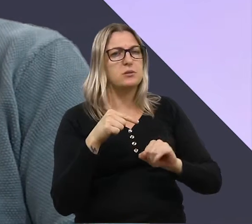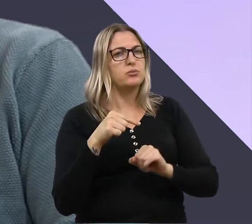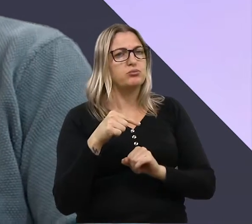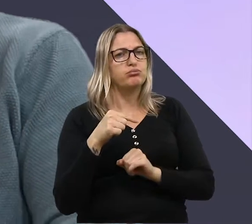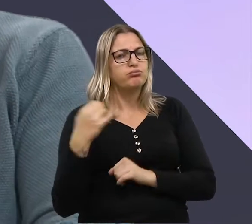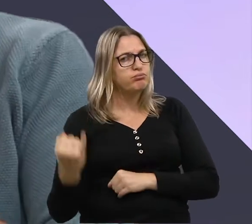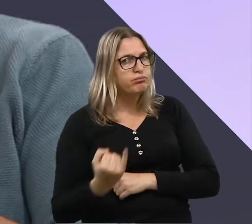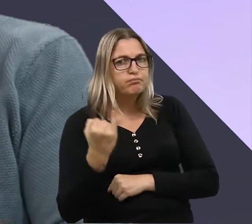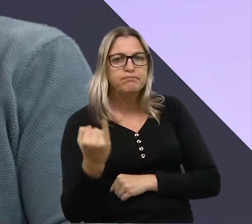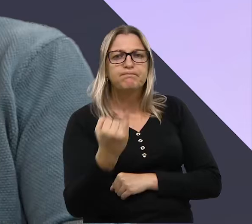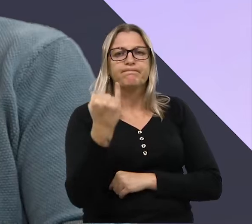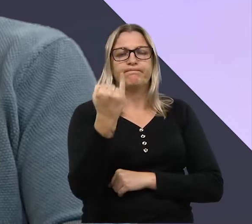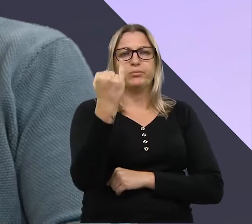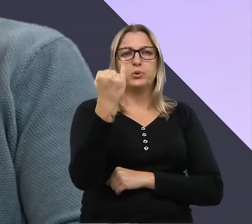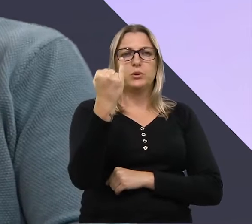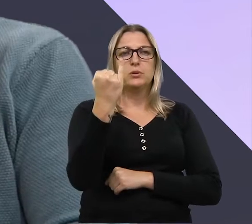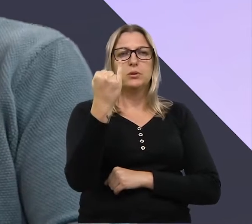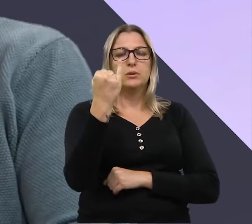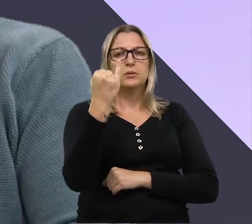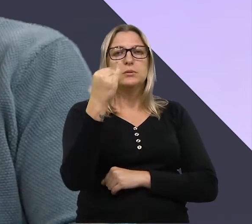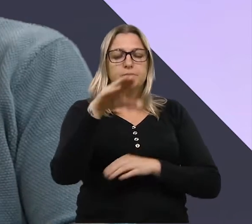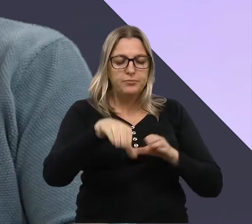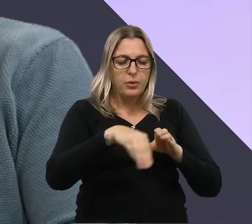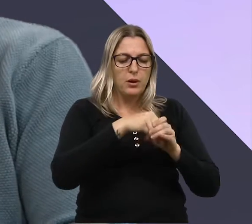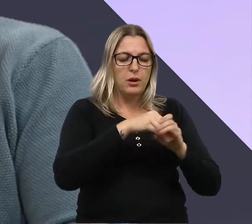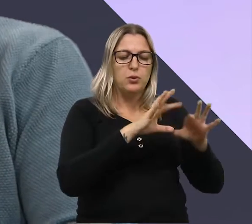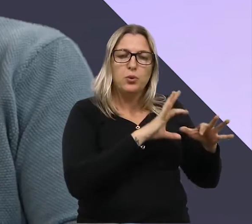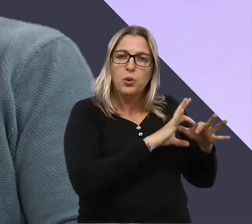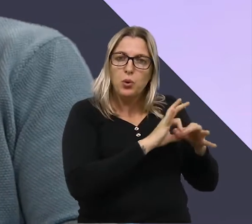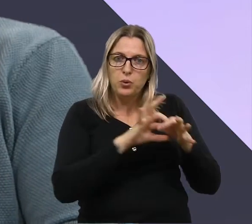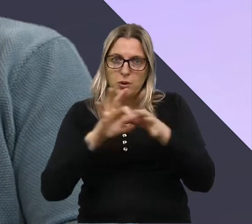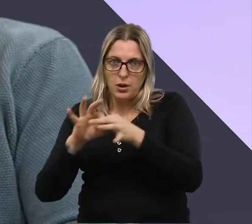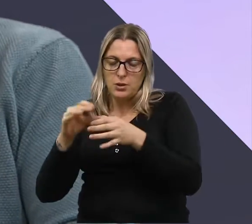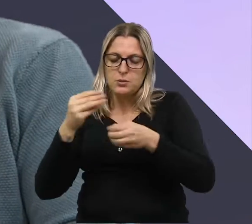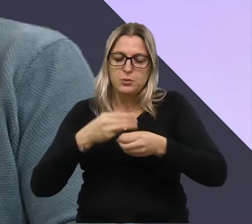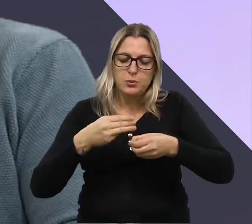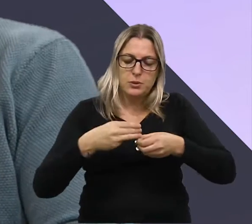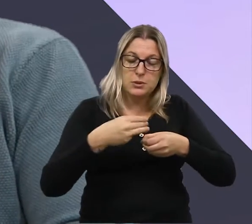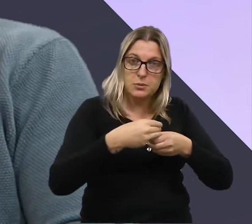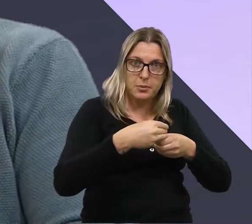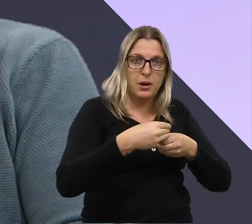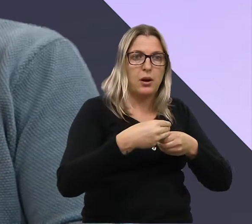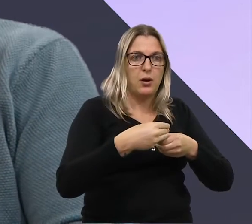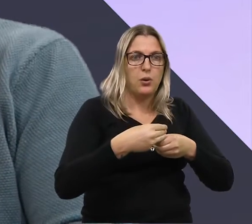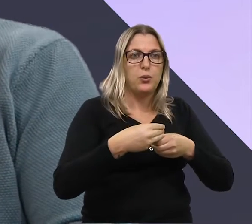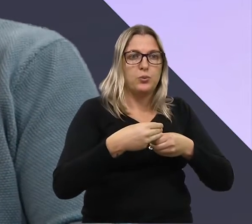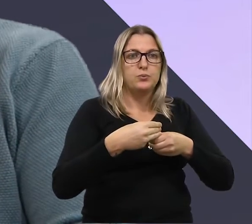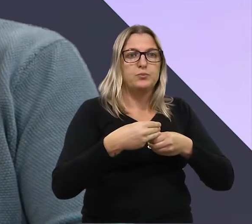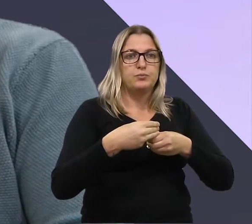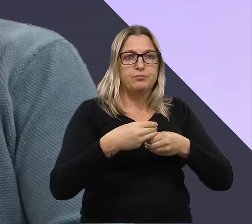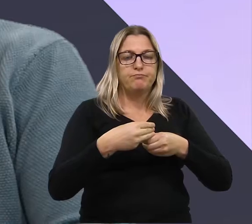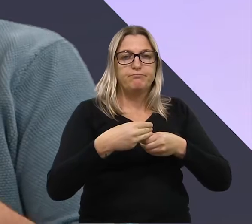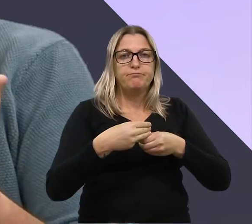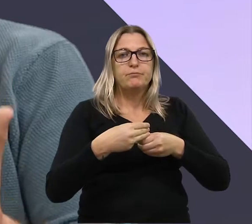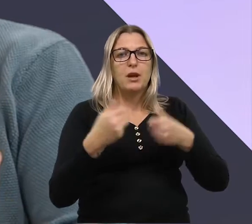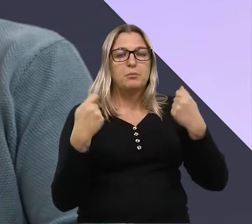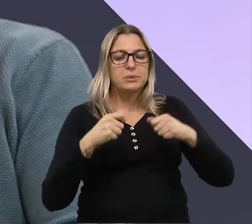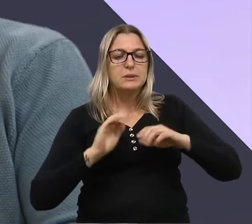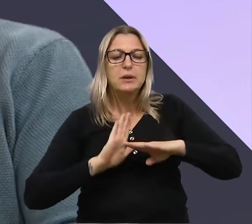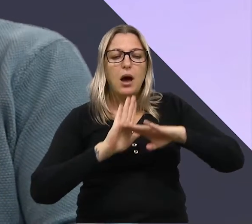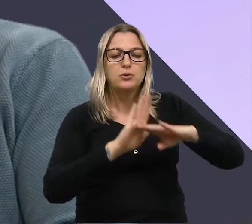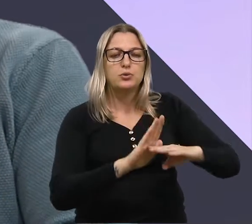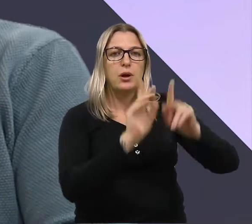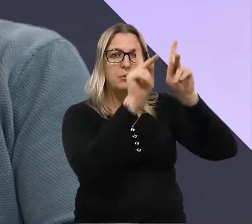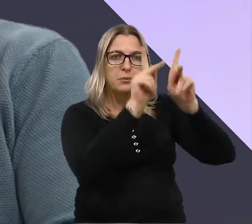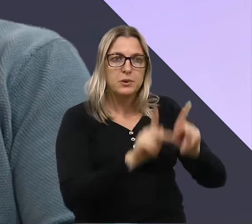ela tem uma importância muito grande dentro do contexto né município é o grande prestador de serviço e essa prestação do serviço tem